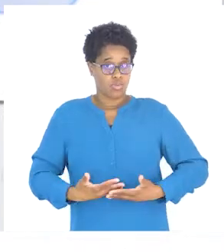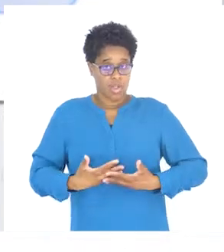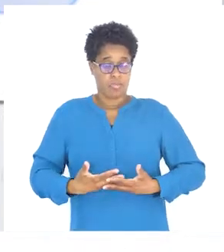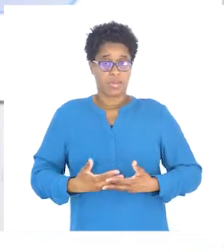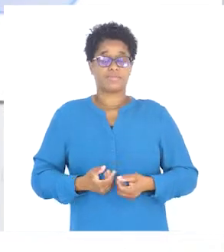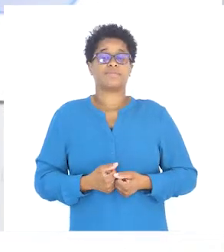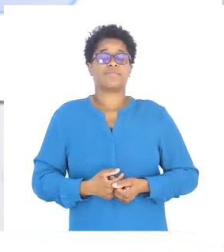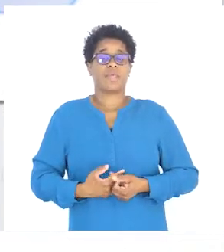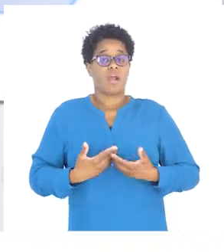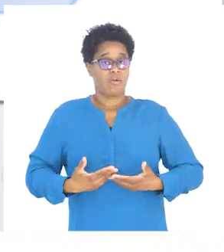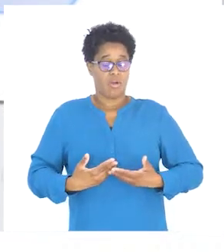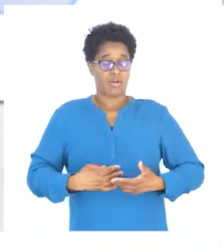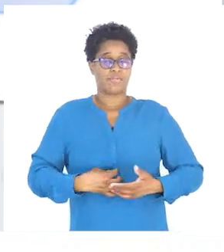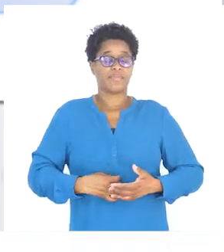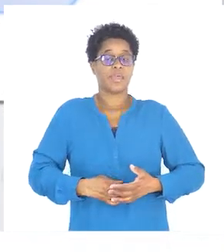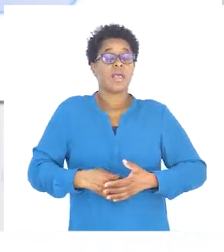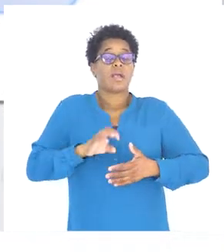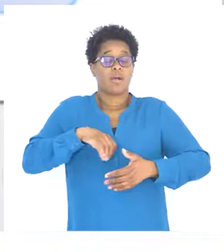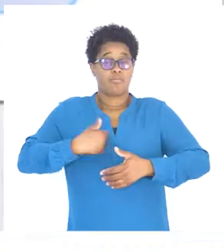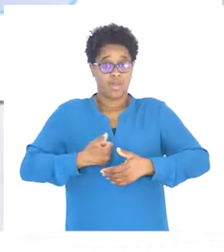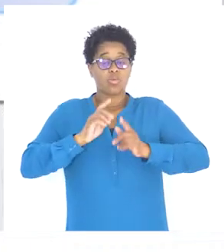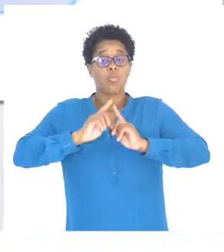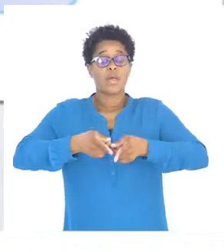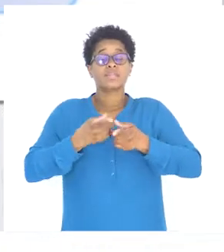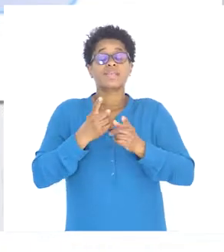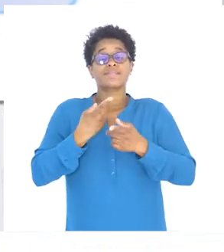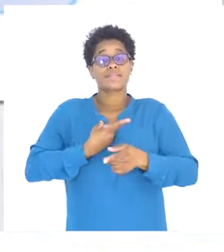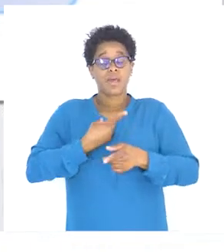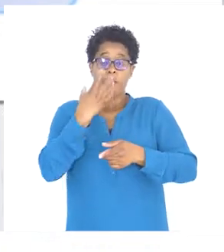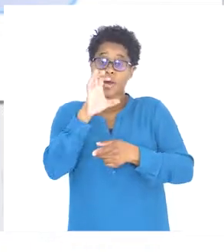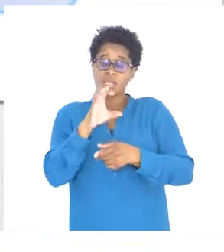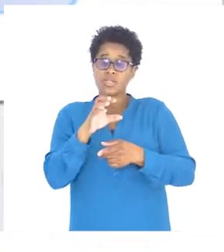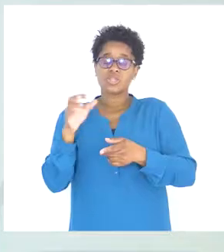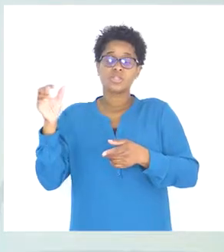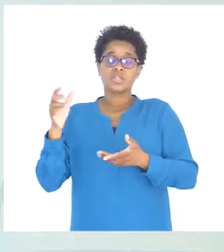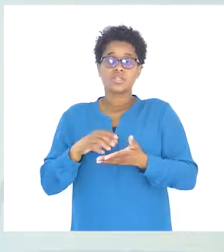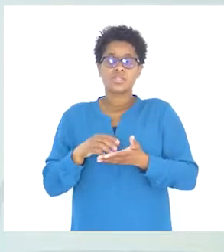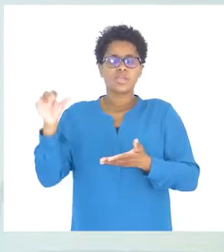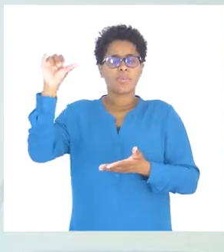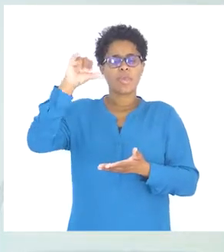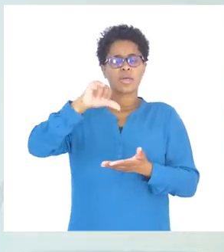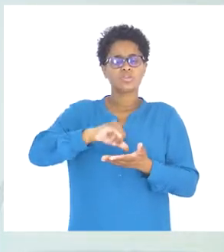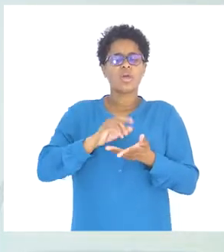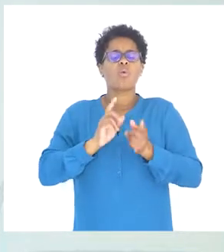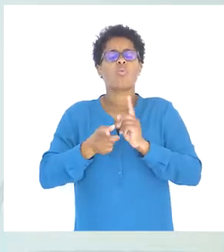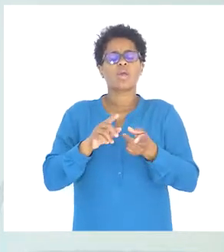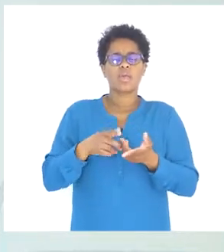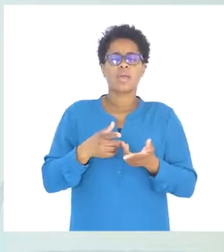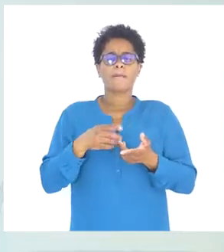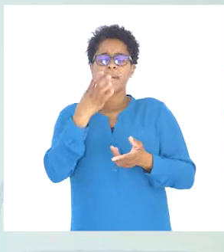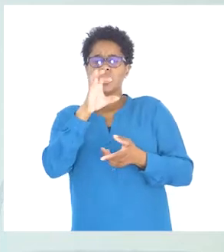atualmente, certo? Agora, Cabo Verde começa a ser um país de imigração. O que significa país de